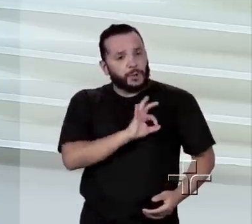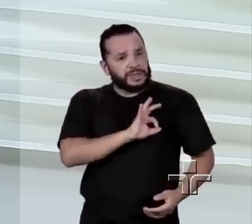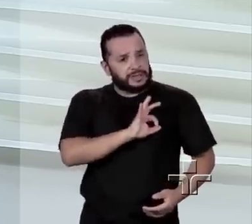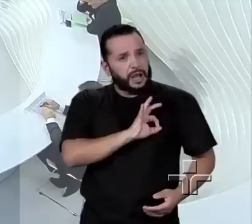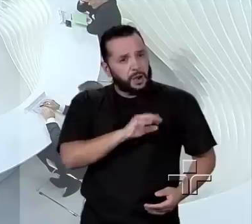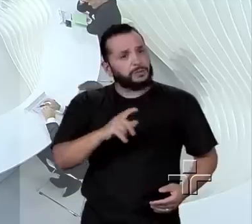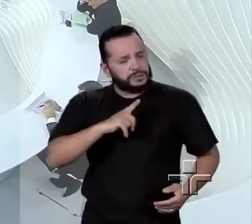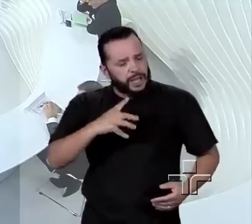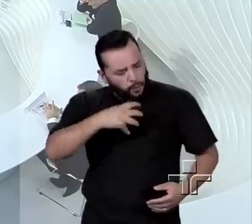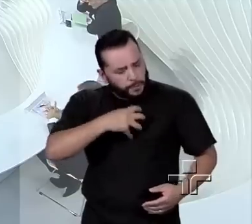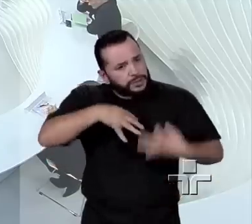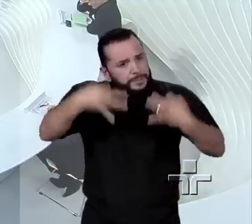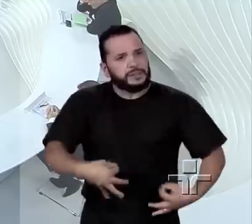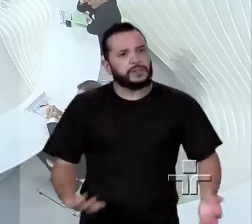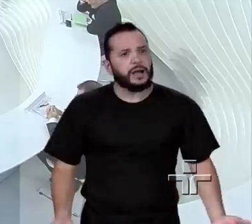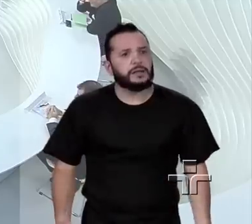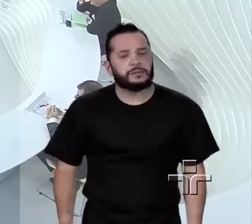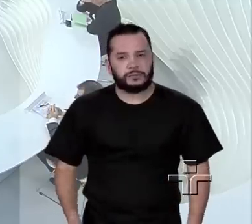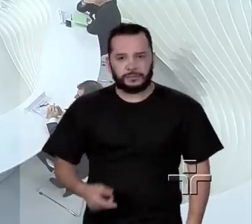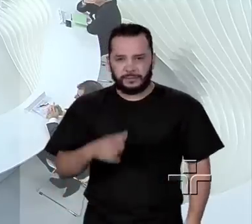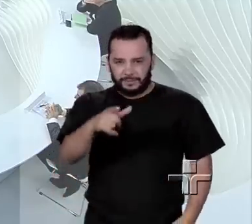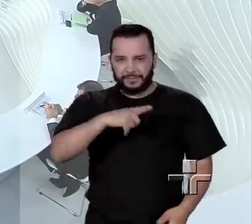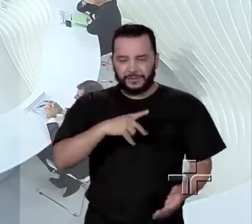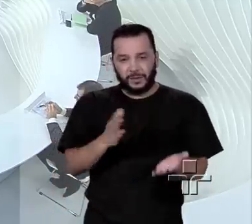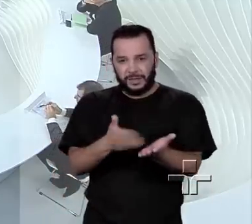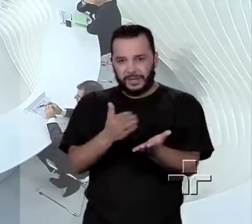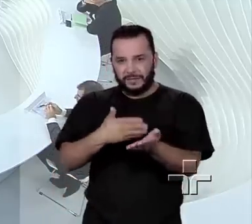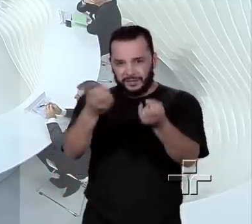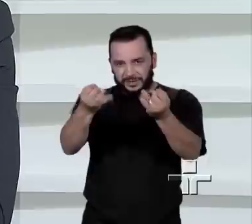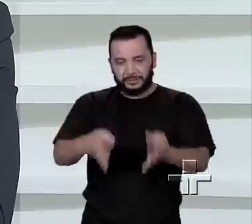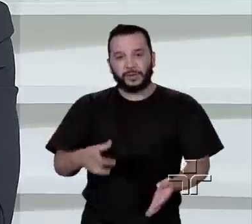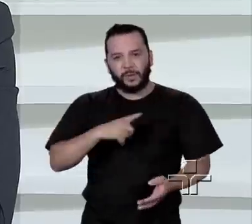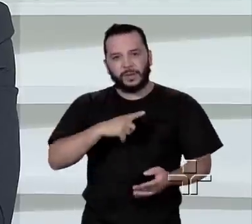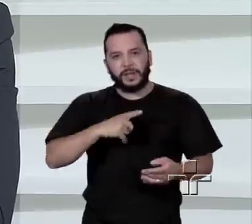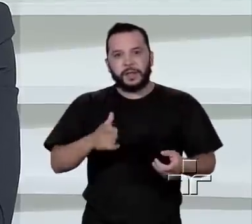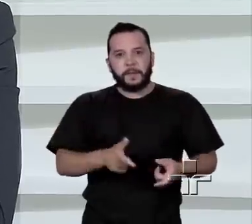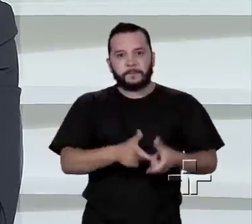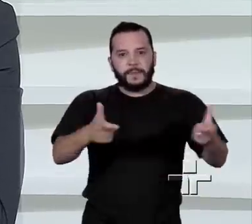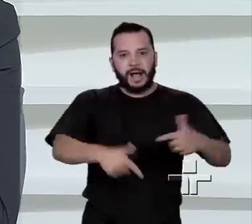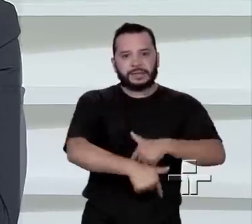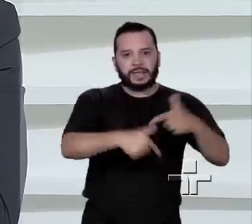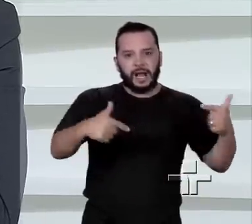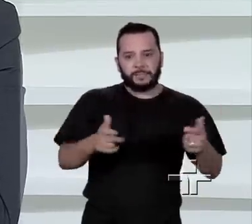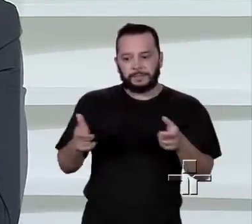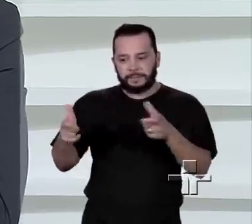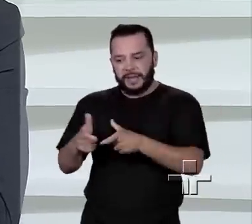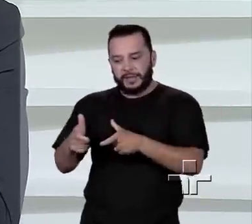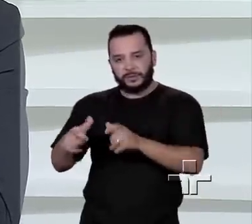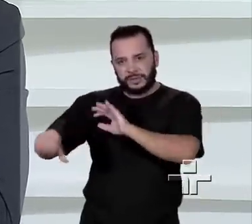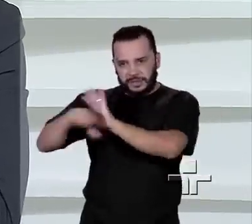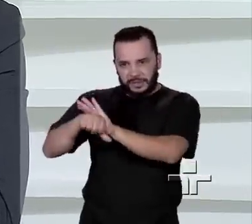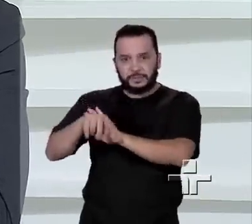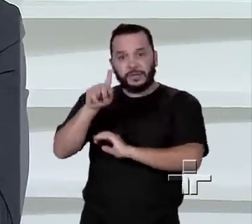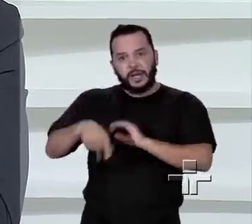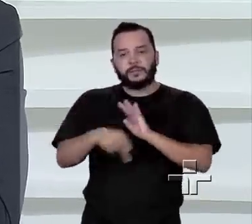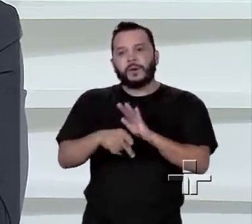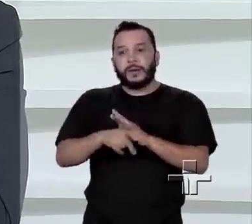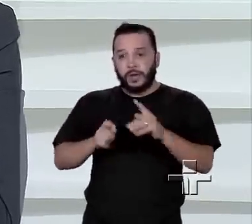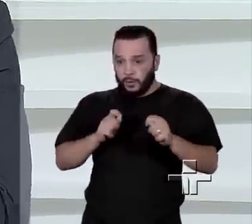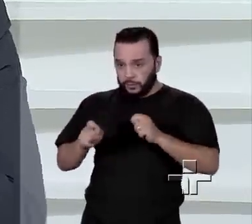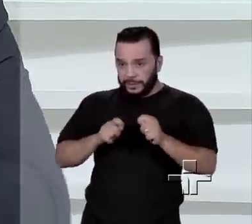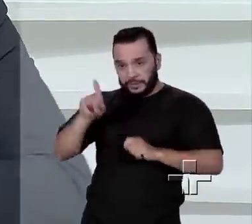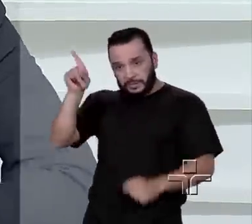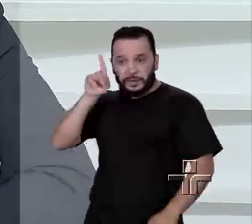Senador, Sérgio. só uma colocação. Esse livro que o senhor citou, né, Mais Armas, Menos Crimes, ele é de um economista americano, John Lott, e